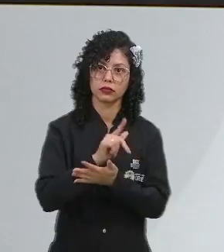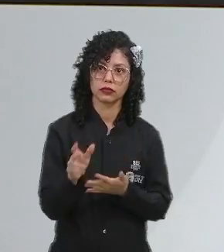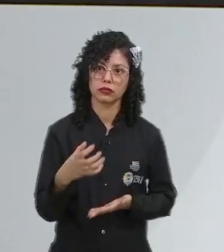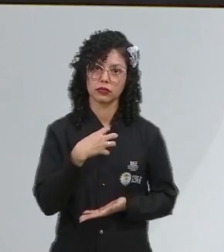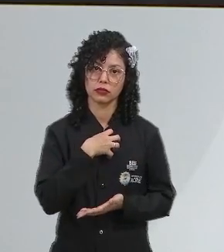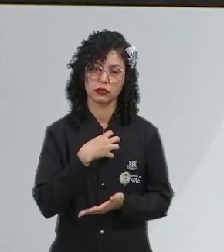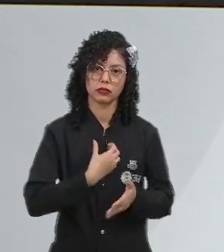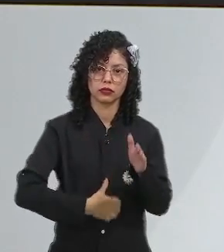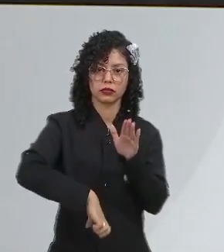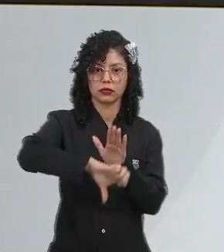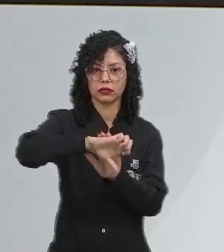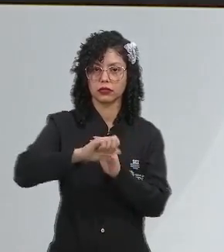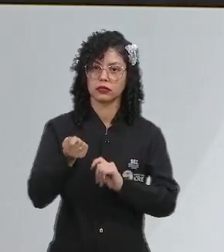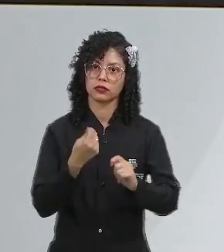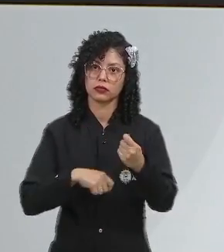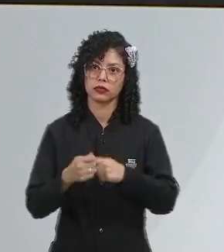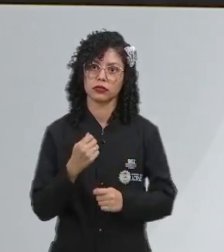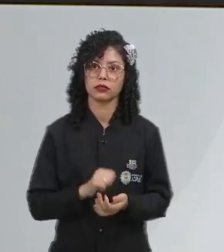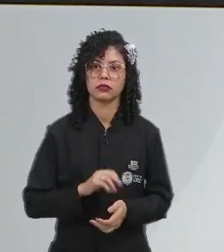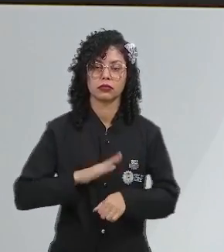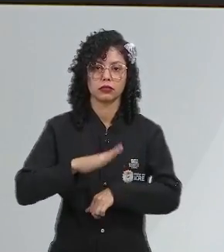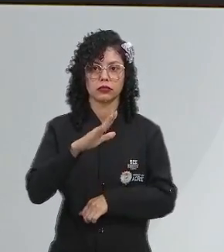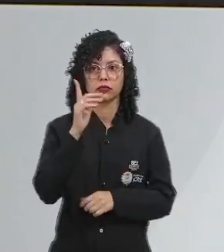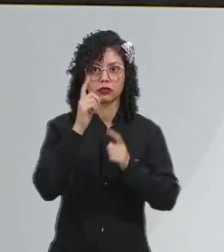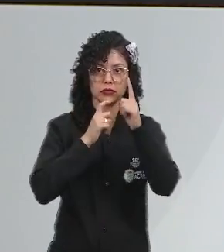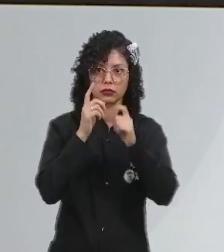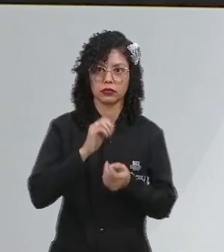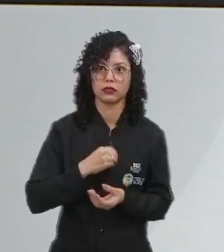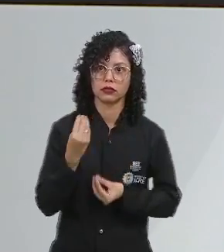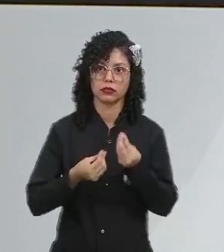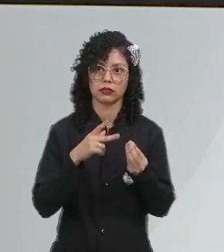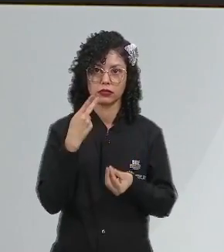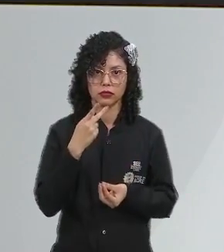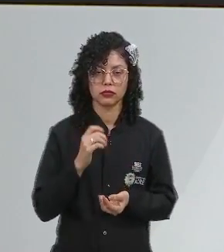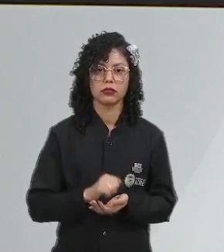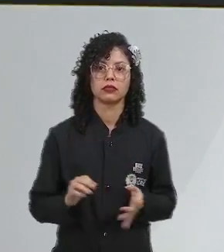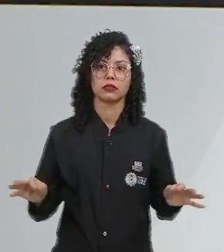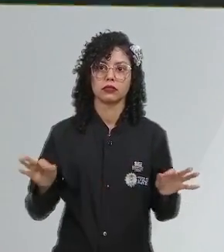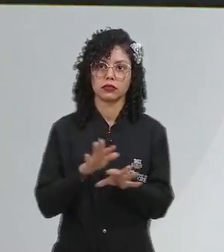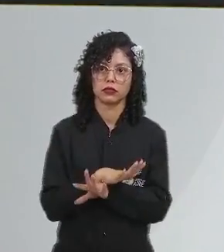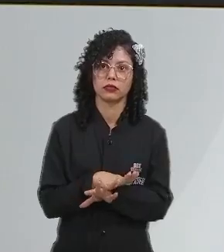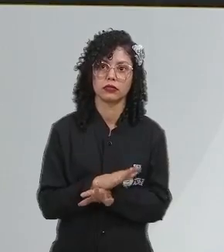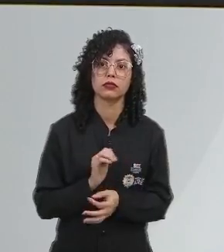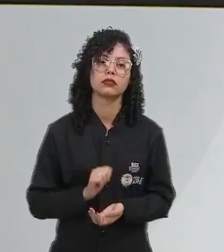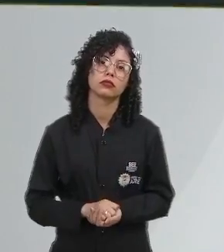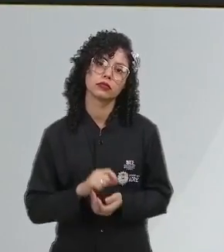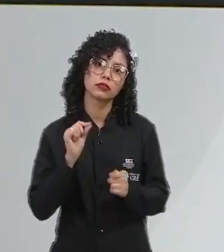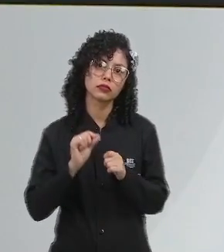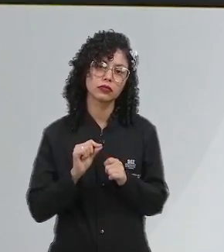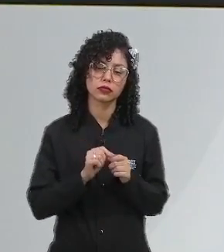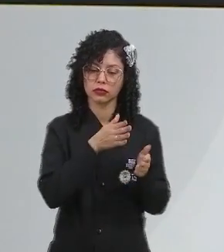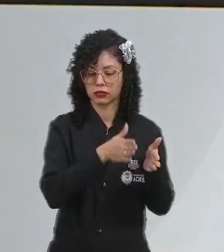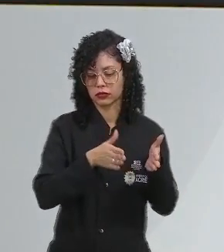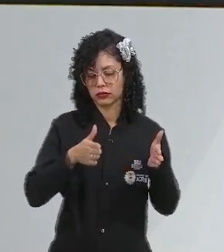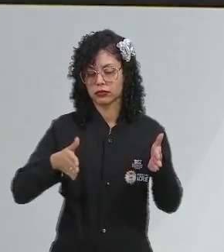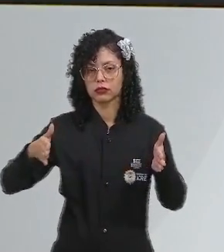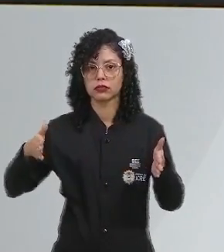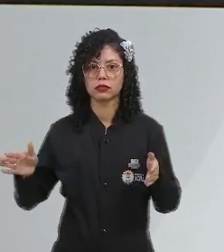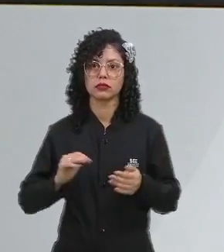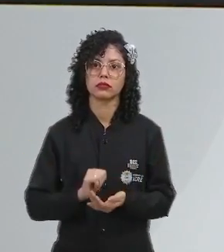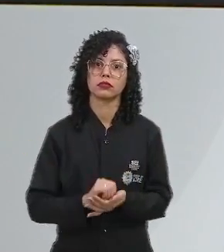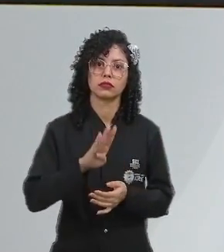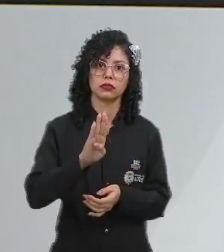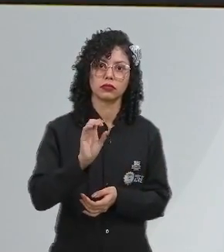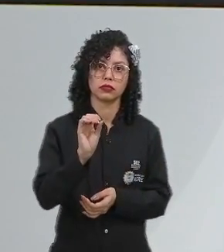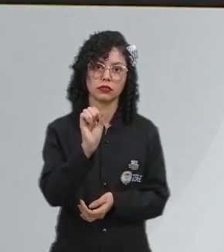momentos de crise econômica, mas essa foi a mais expressiva. Como eu disse, né, o colapso da economia foi um efeito dominó. Então, a Bolsa